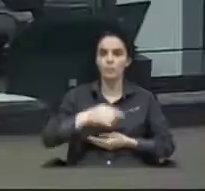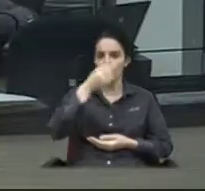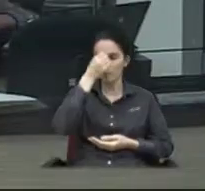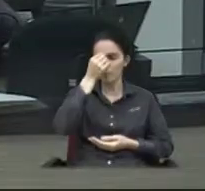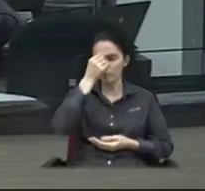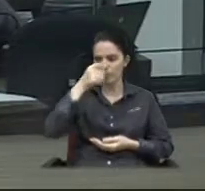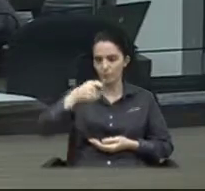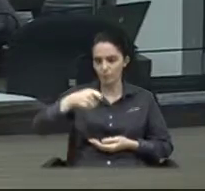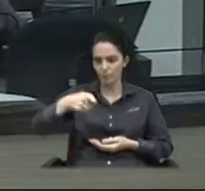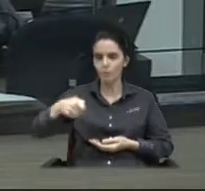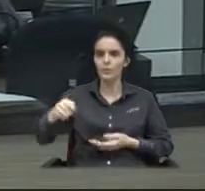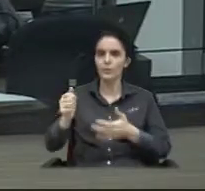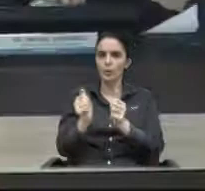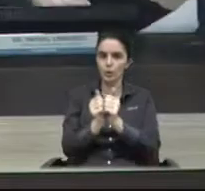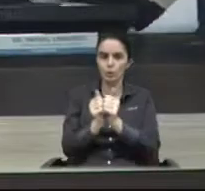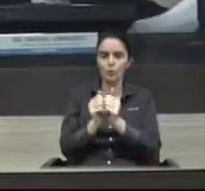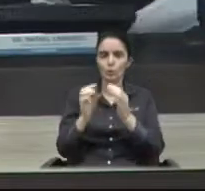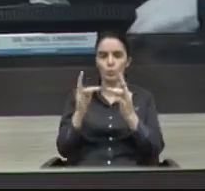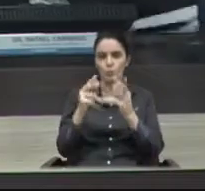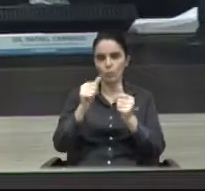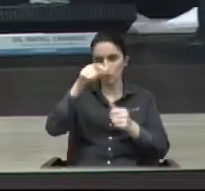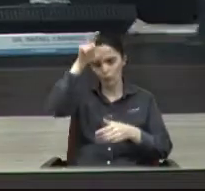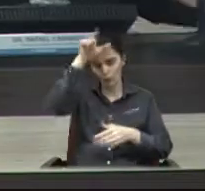de Freitas.